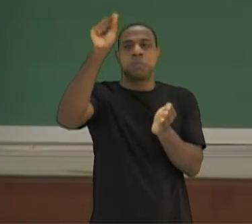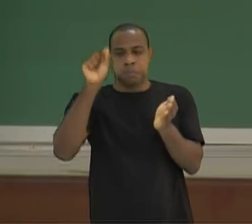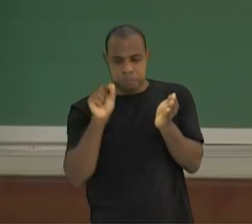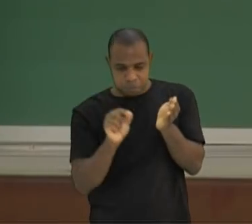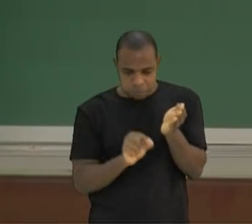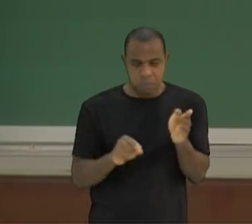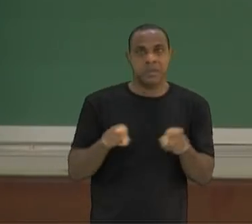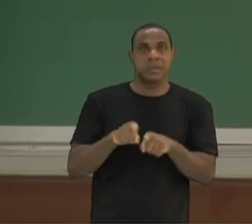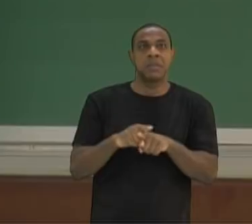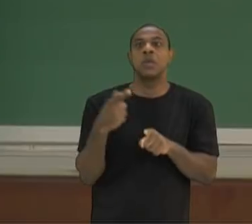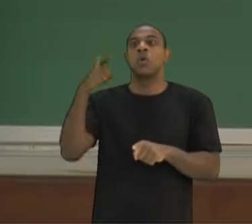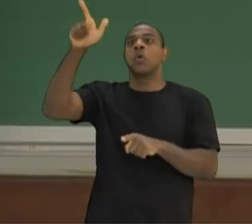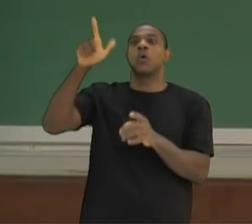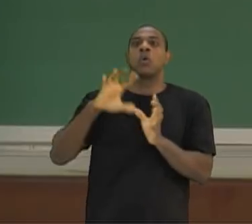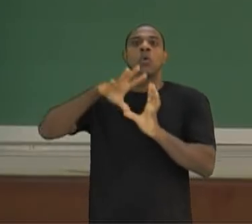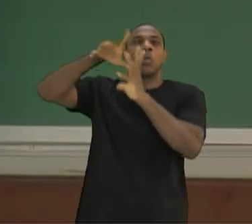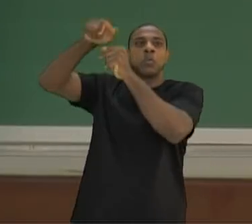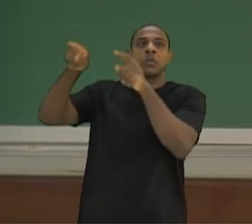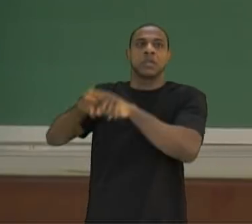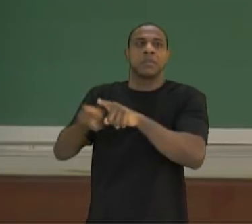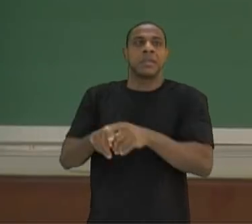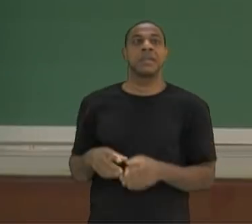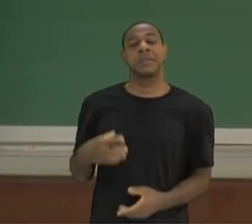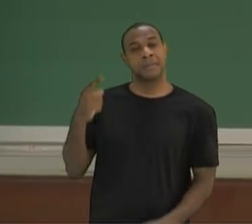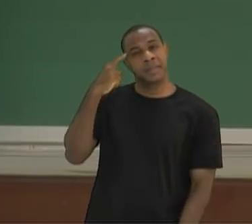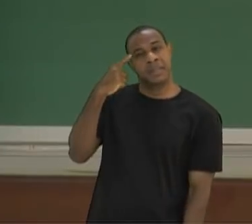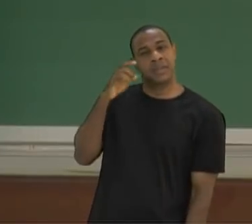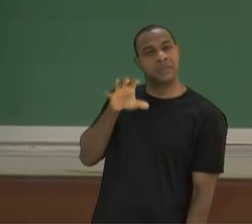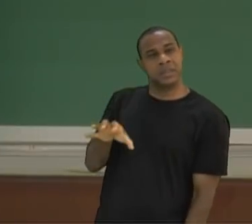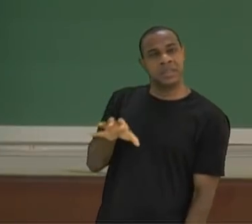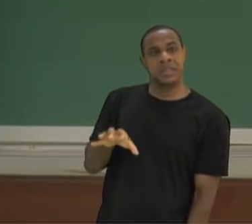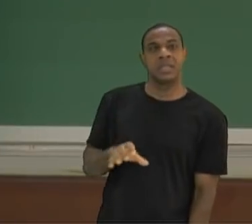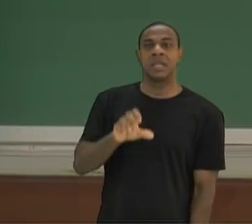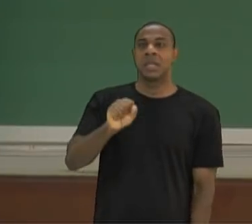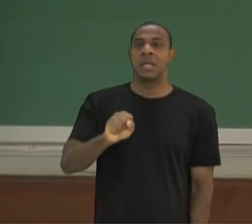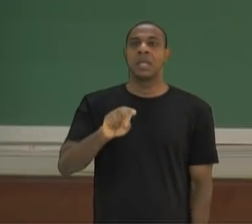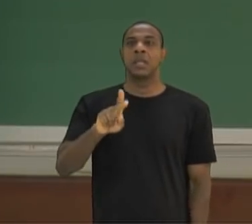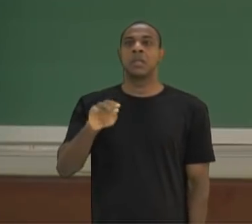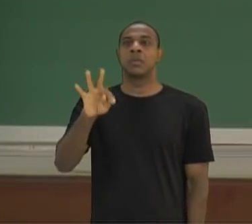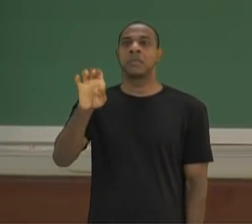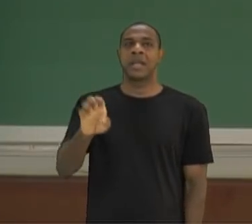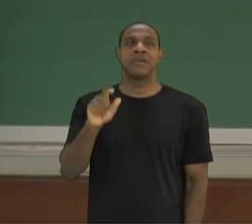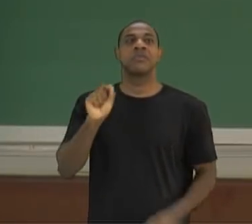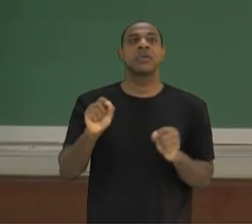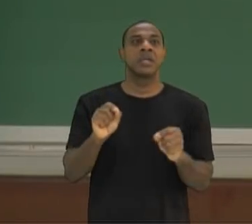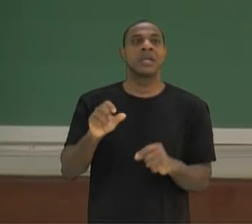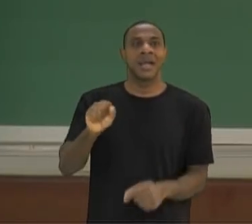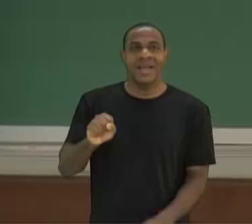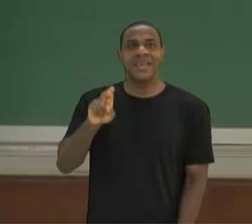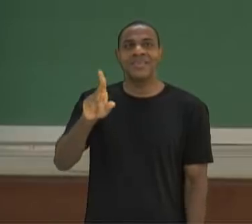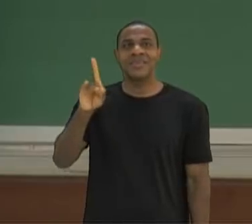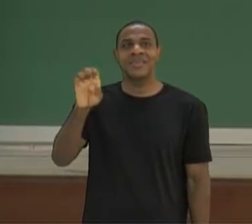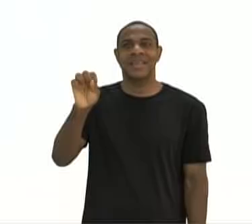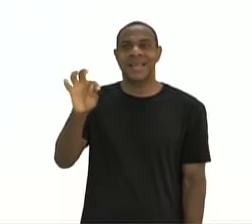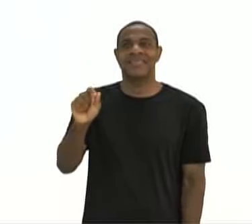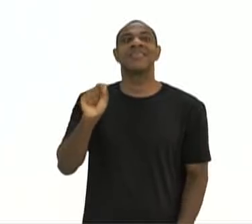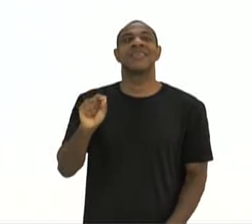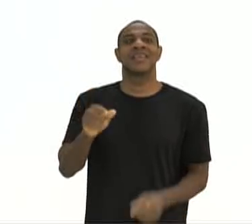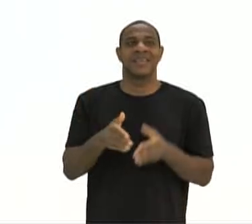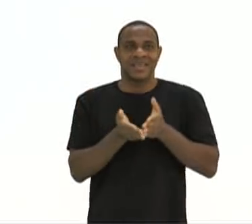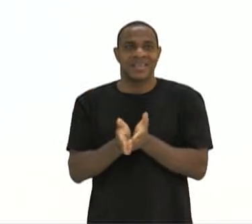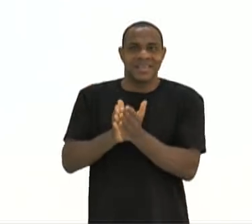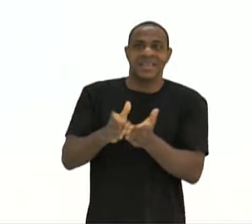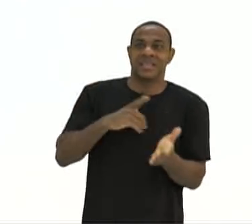do mundo, certo? E aí, pensando nesse sentido ali, o Sudeste é privilegiado nessa questão dos transportes, né? Tem